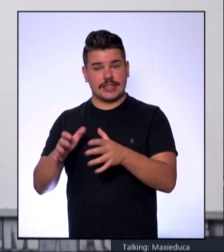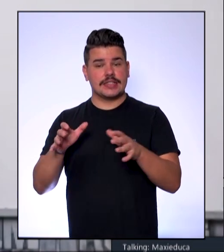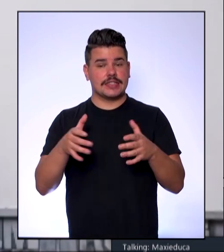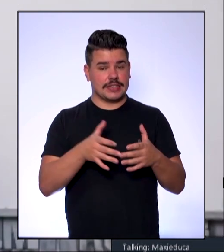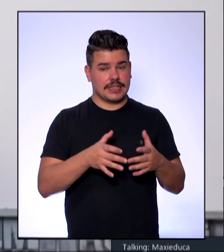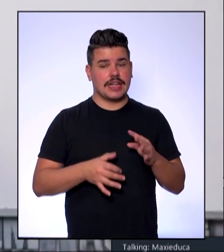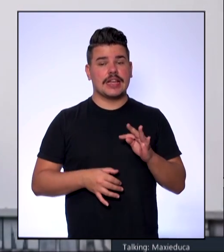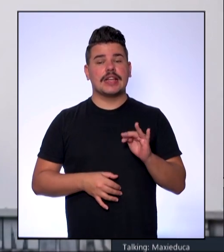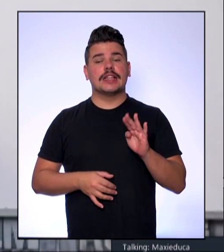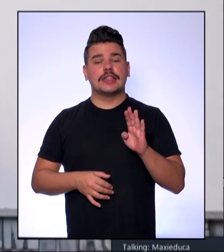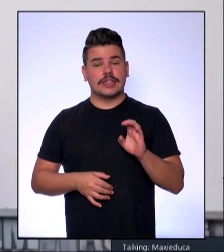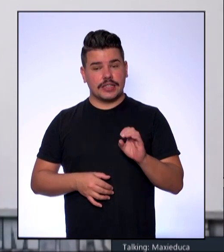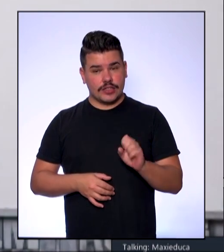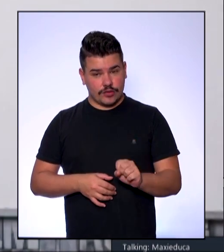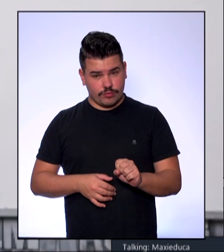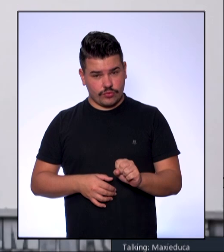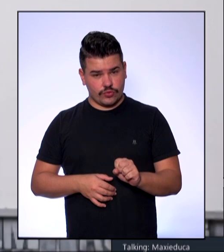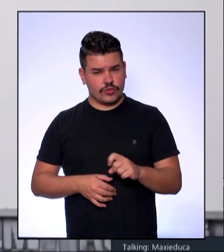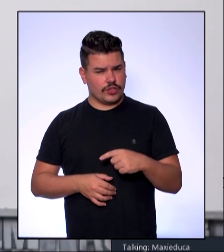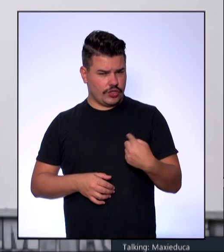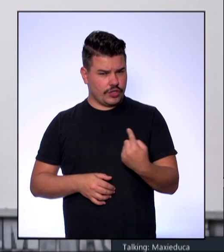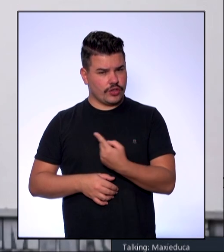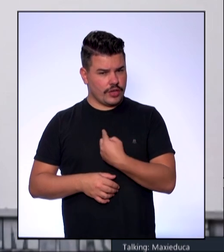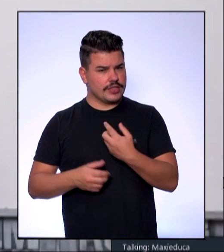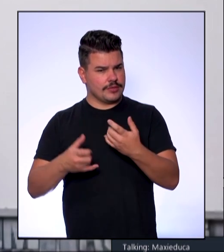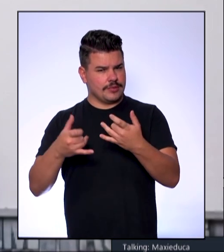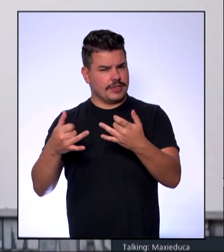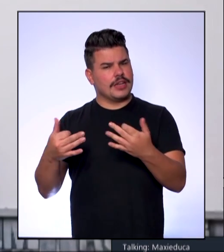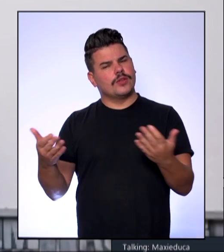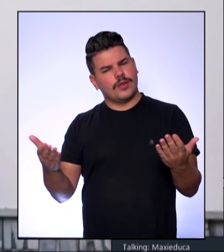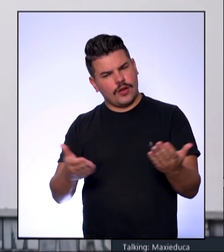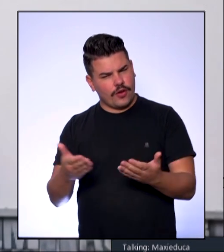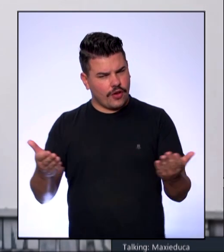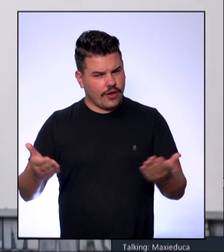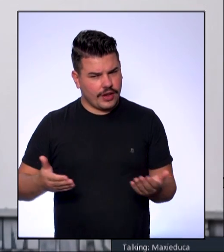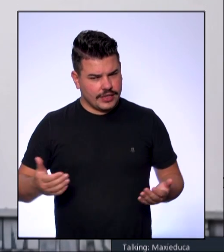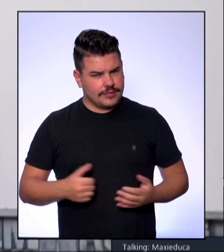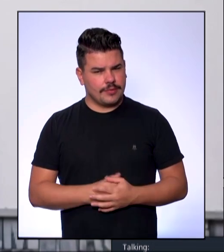que nós estamos pontuando neste momento,